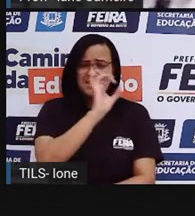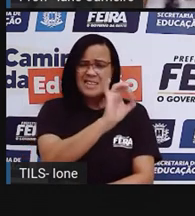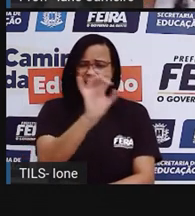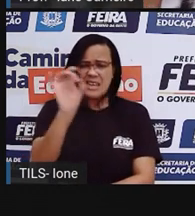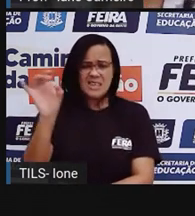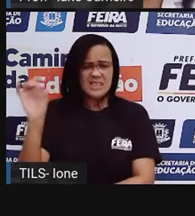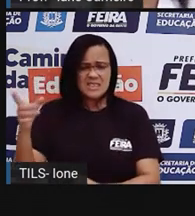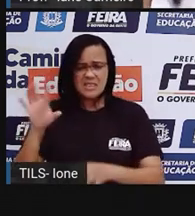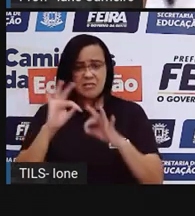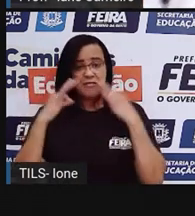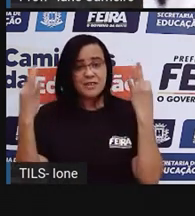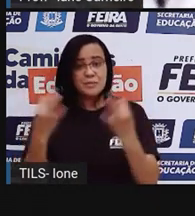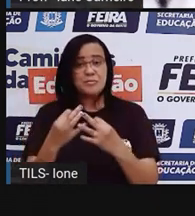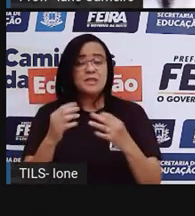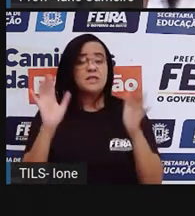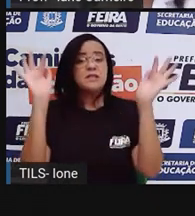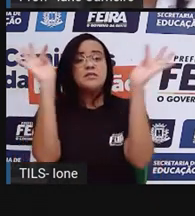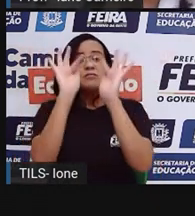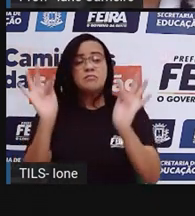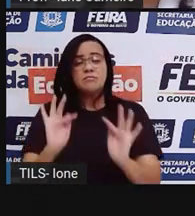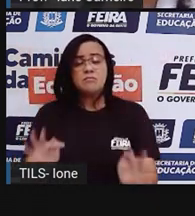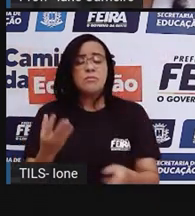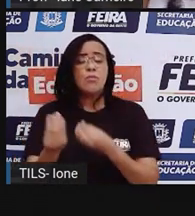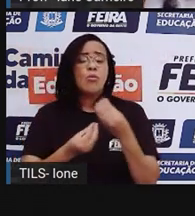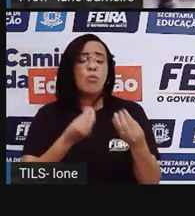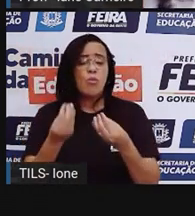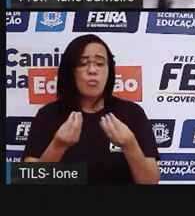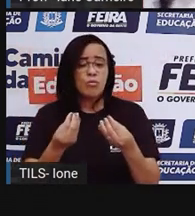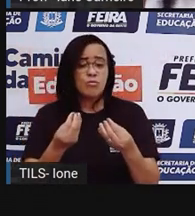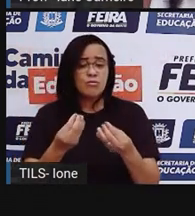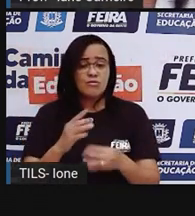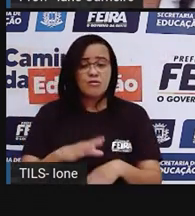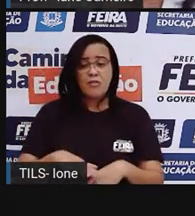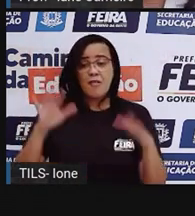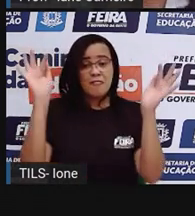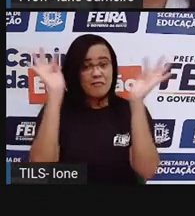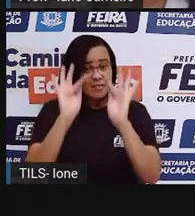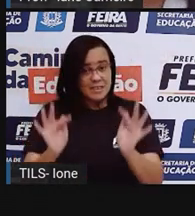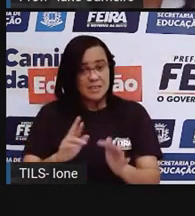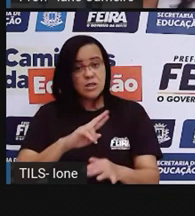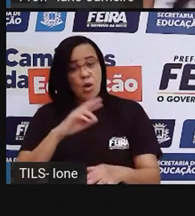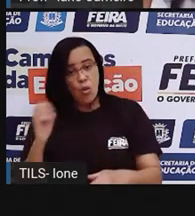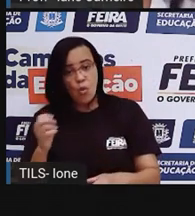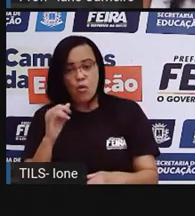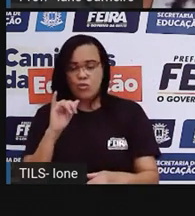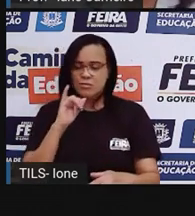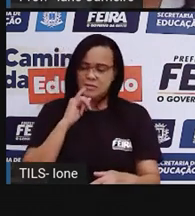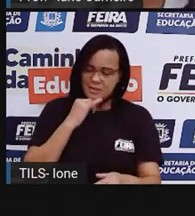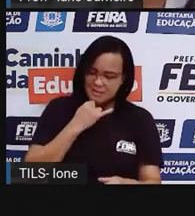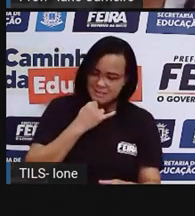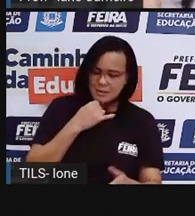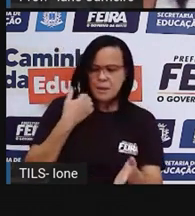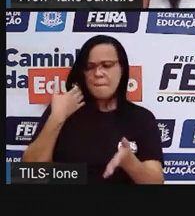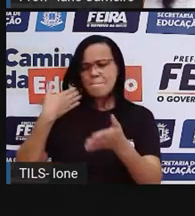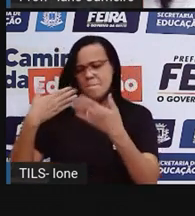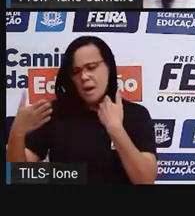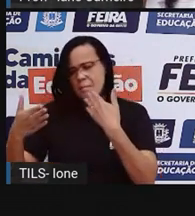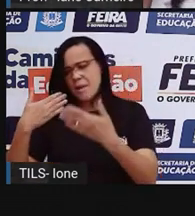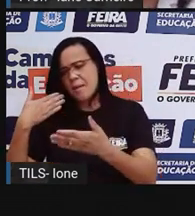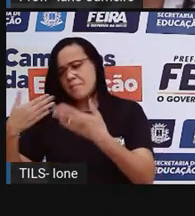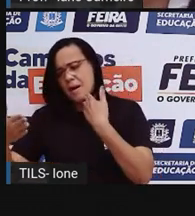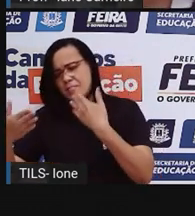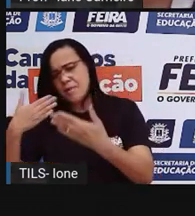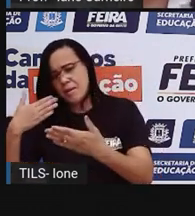familiares feliz? O que é que deixa cada um dos seus familiares triste? E aí vocês podem ir conversando, né? E pensando se